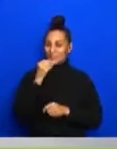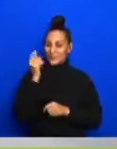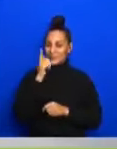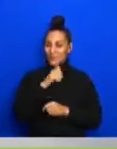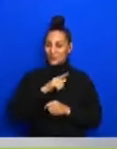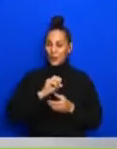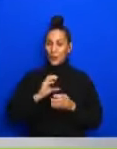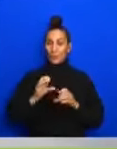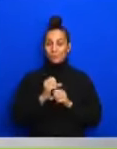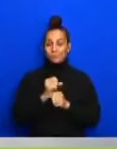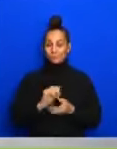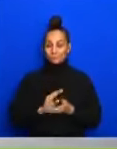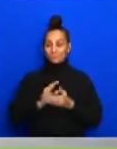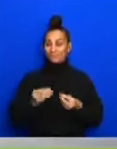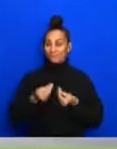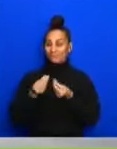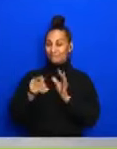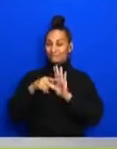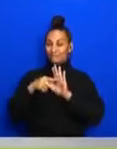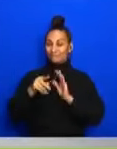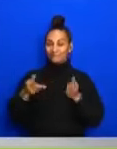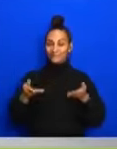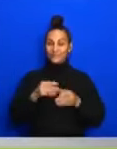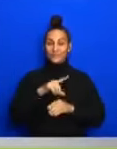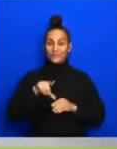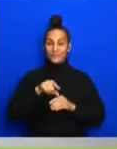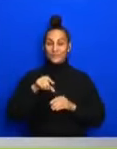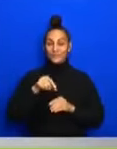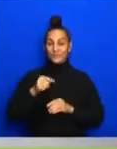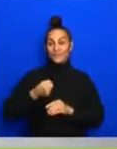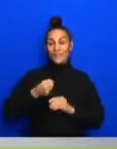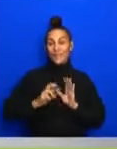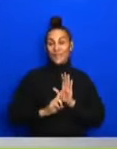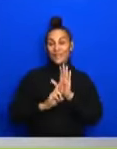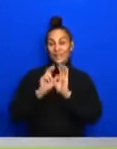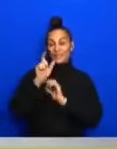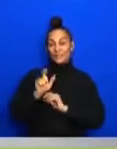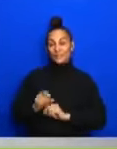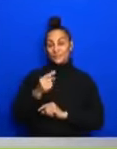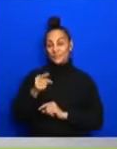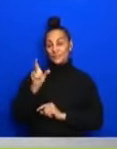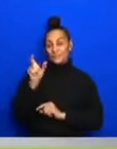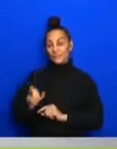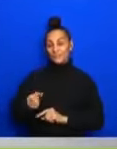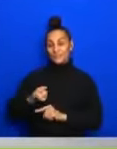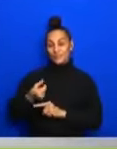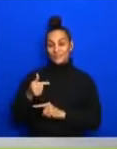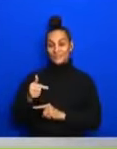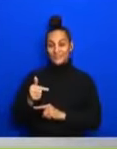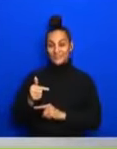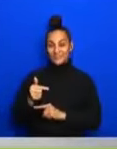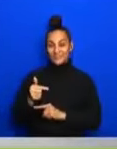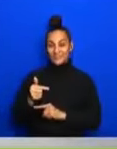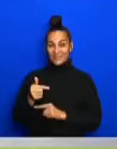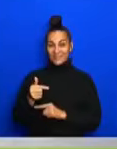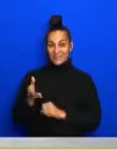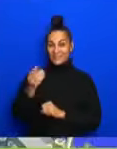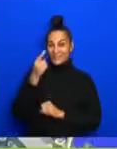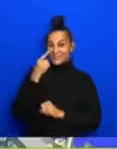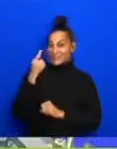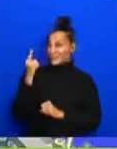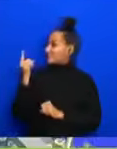chances. O prêmio está acumulado, pode sair para você agora. Vamos sortear o número correspondente à última coluna, a coluna de número 7.